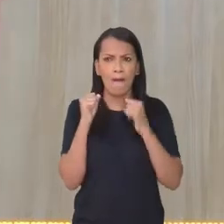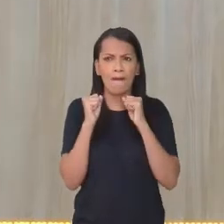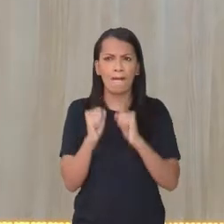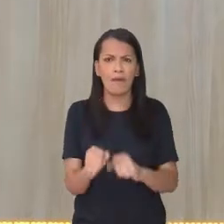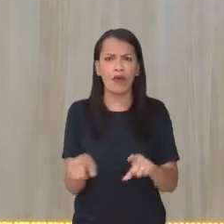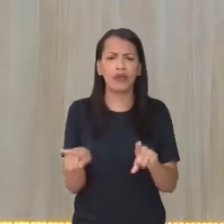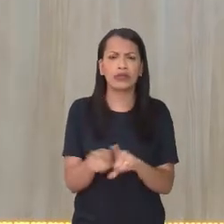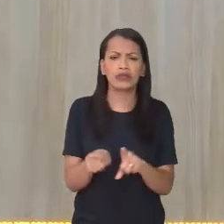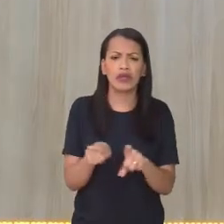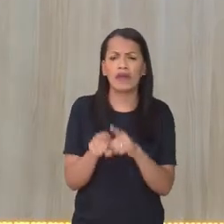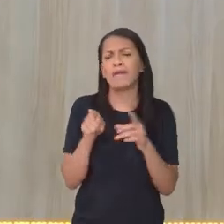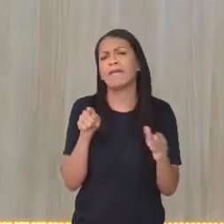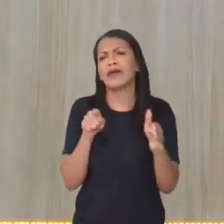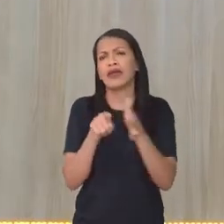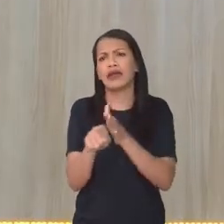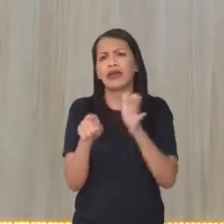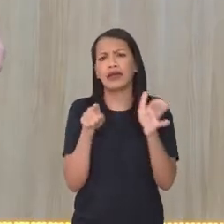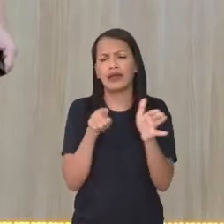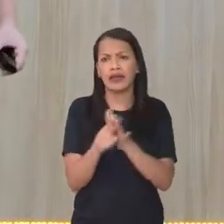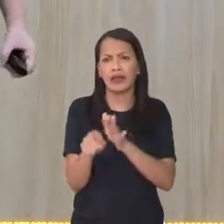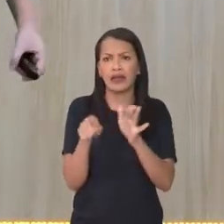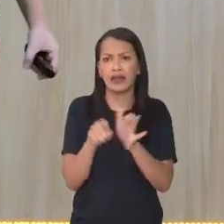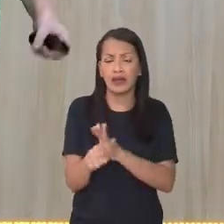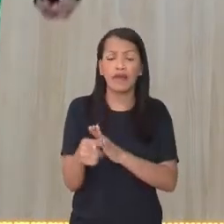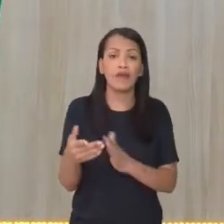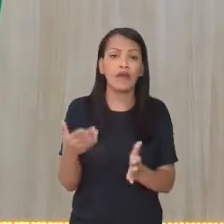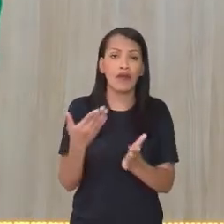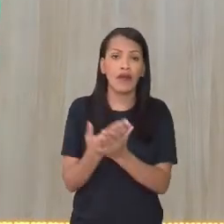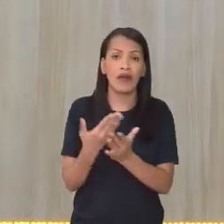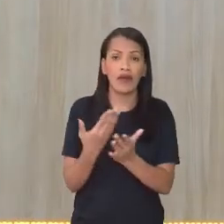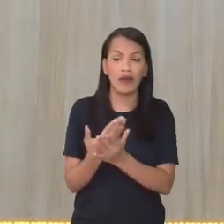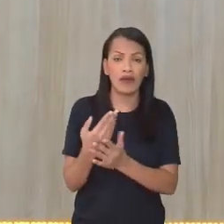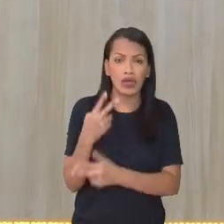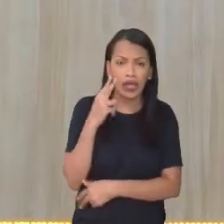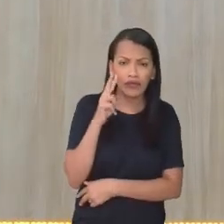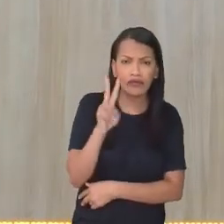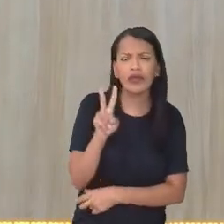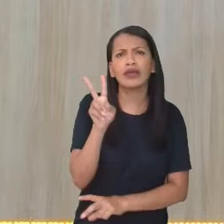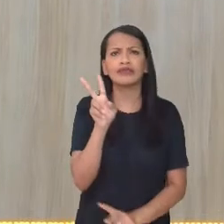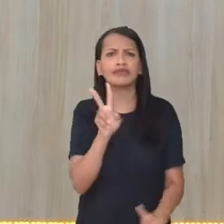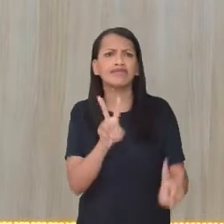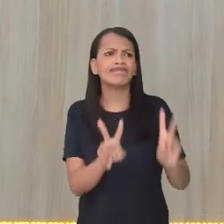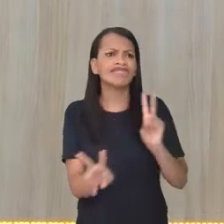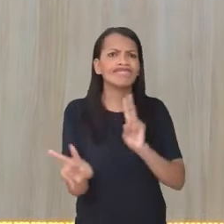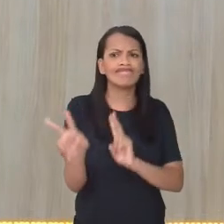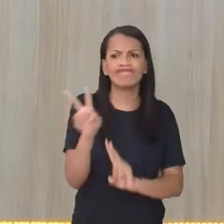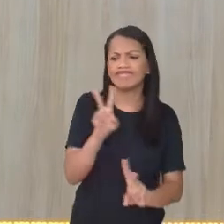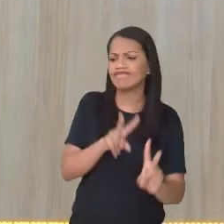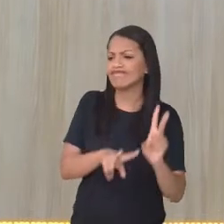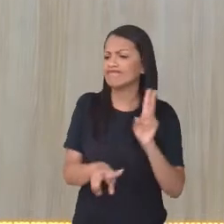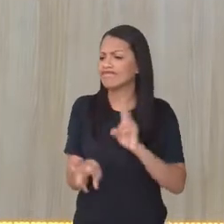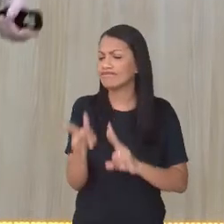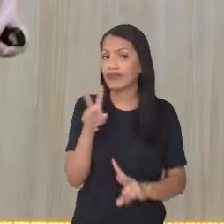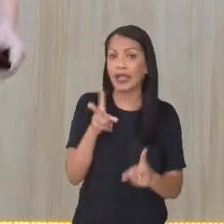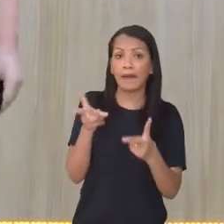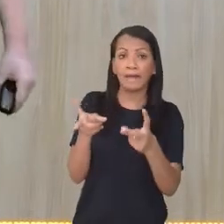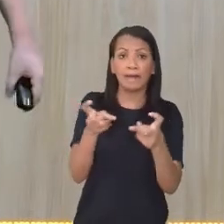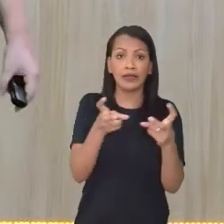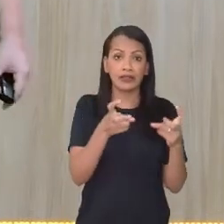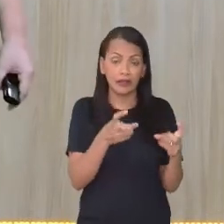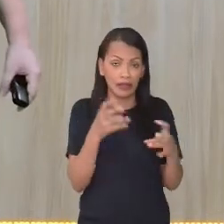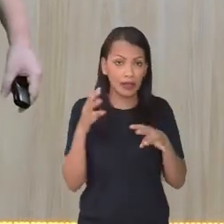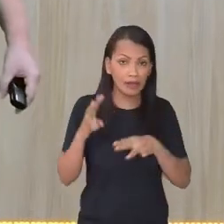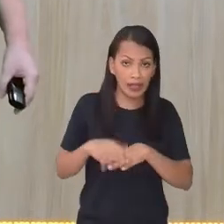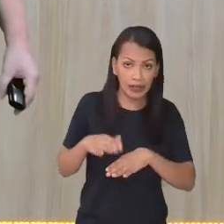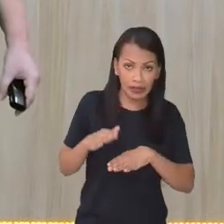trazido questões aqui, mas é uma aula que eu trouxe para você ver visual, perceber a matemática em tudo que é canto. E eu